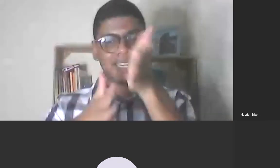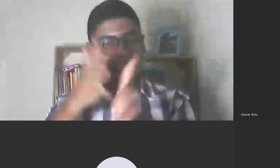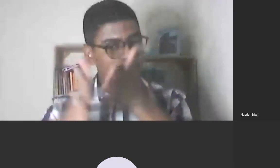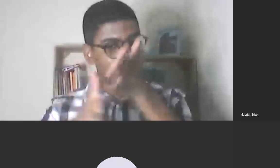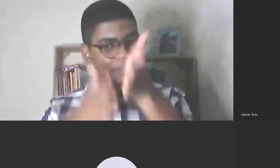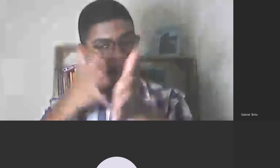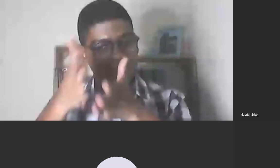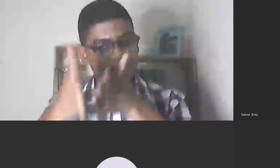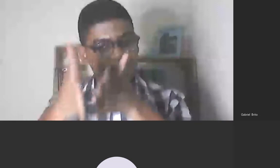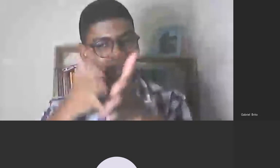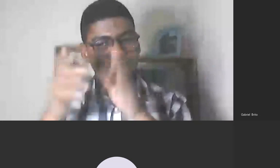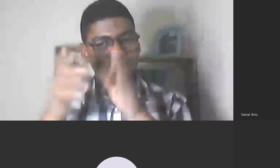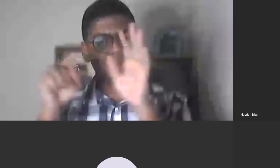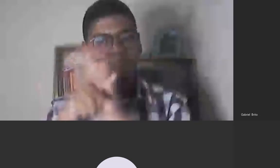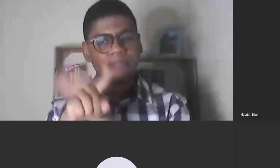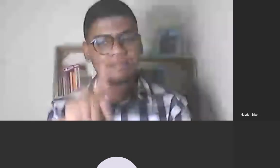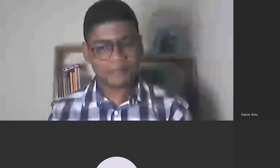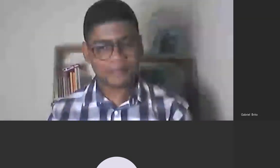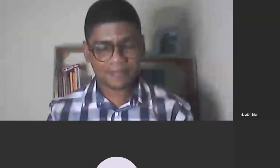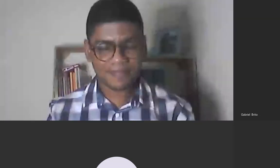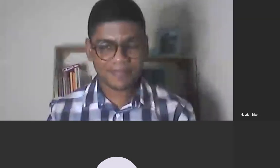praticar Libras?